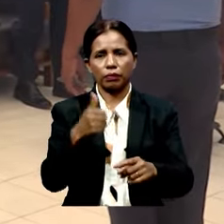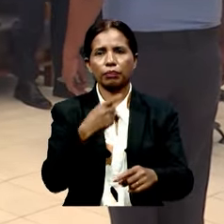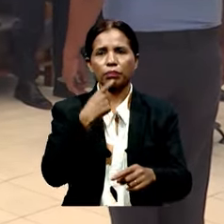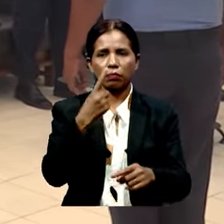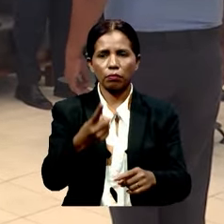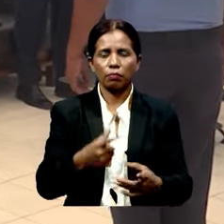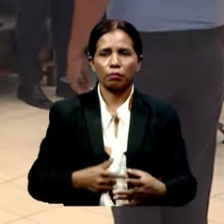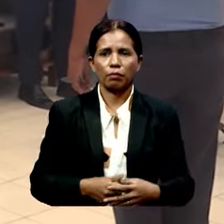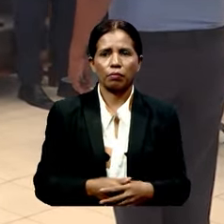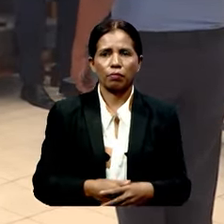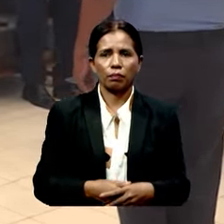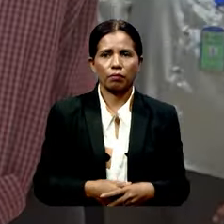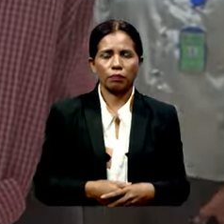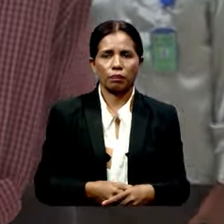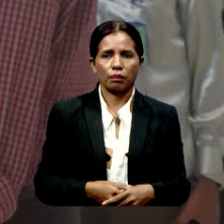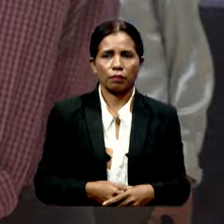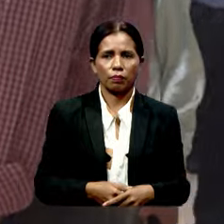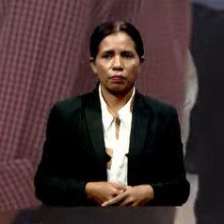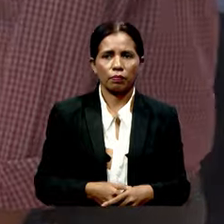catac